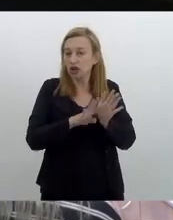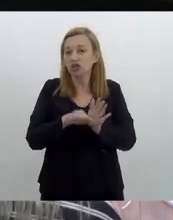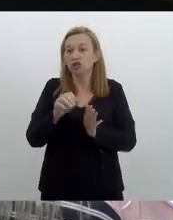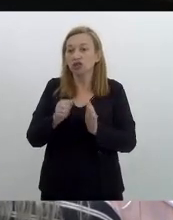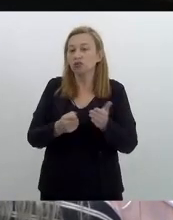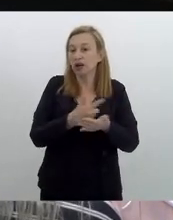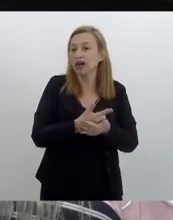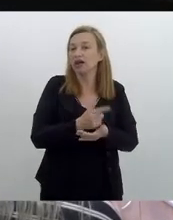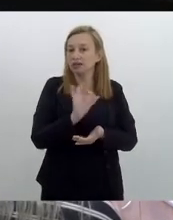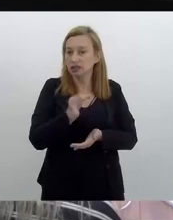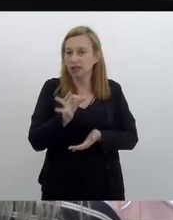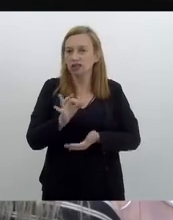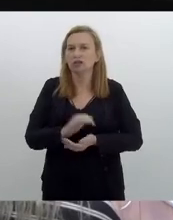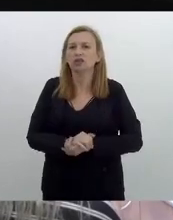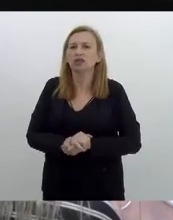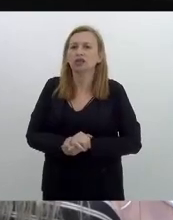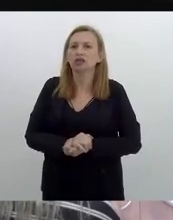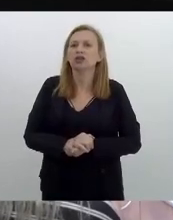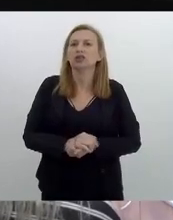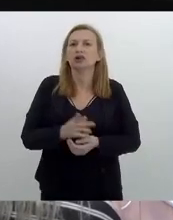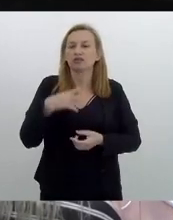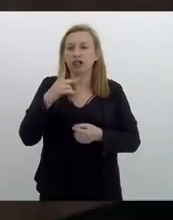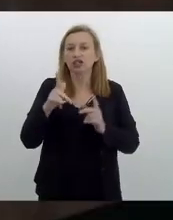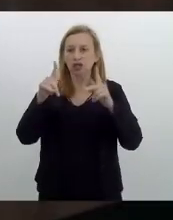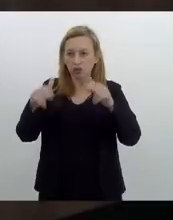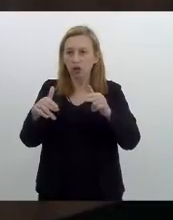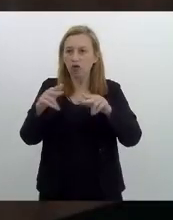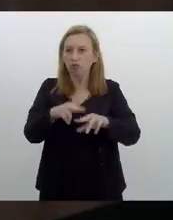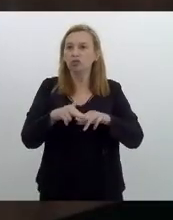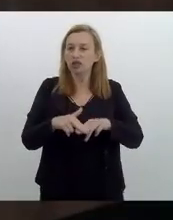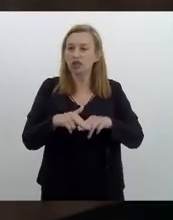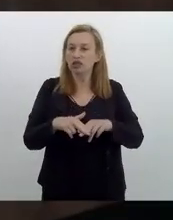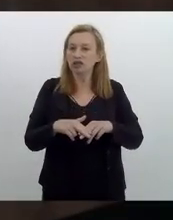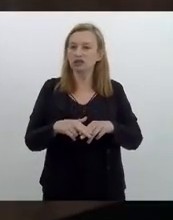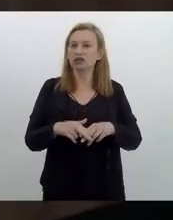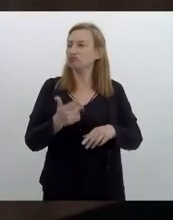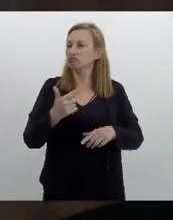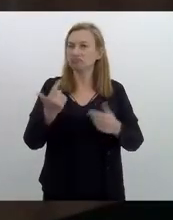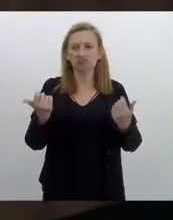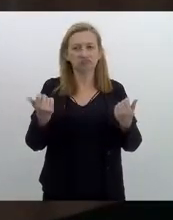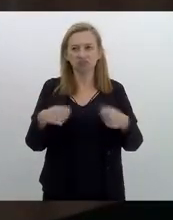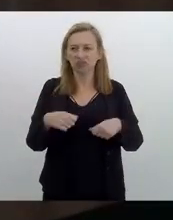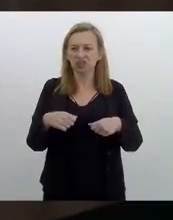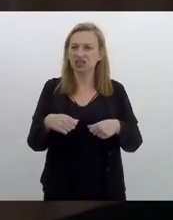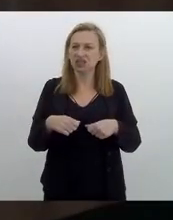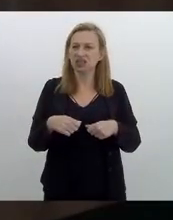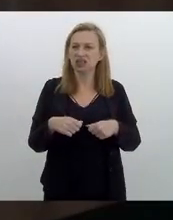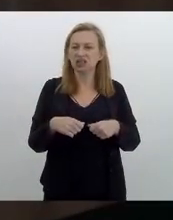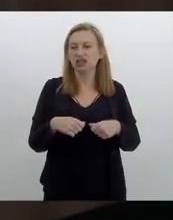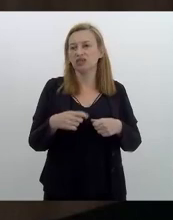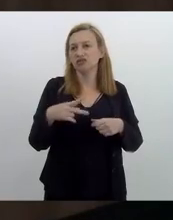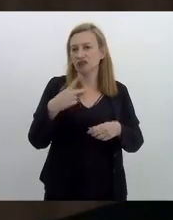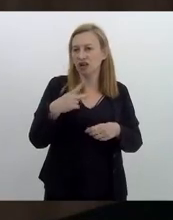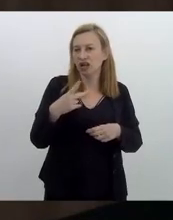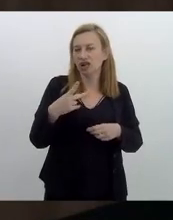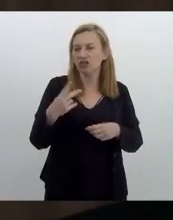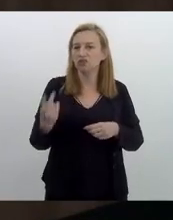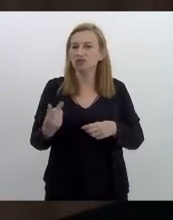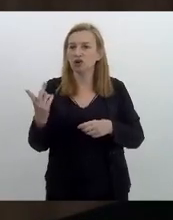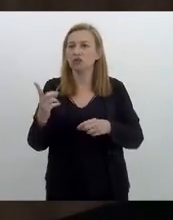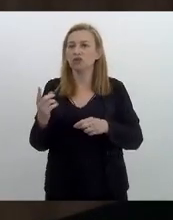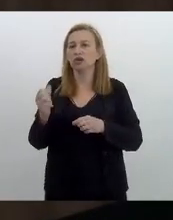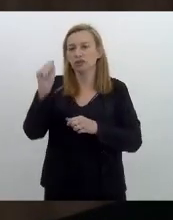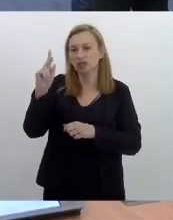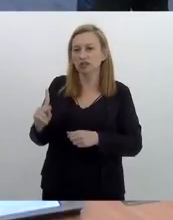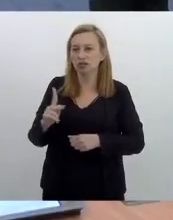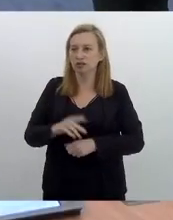Então acho que Estamos falando da mesma coisa E por isso A nossa insistência De que não tem necessidade De aplicar Esse redutor No valor das aposentadorias